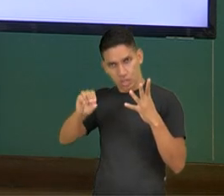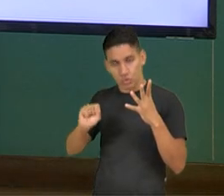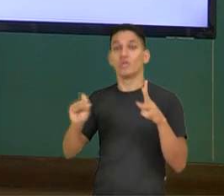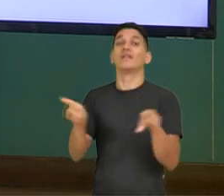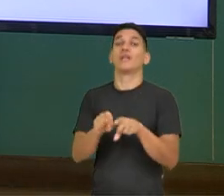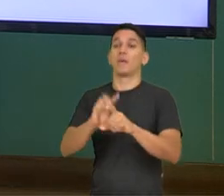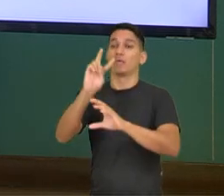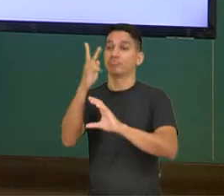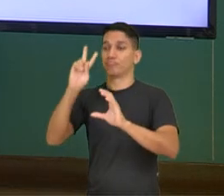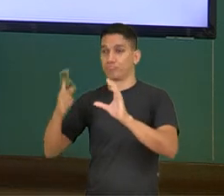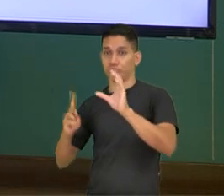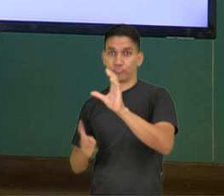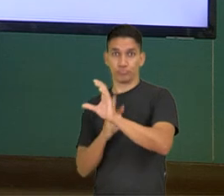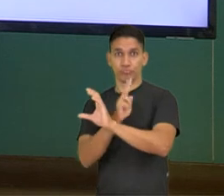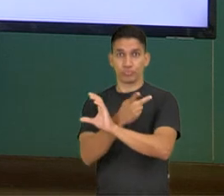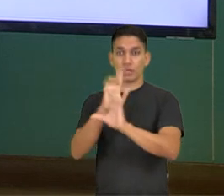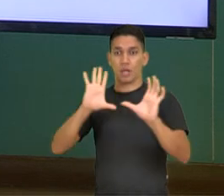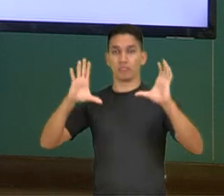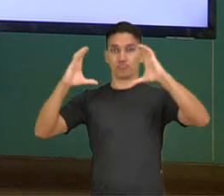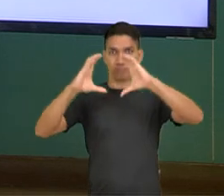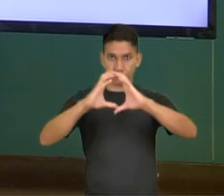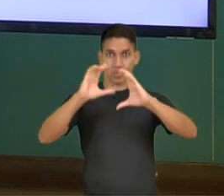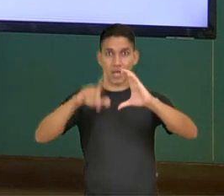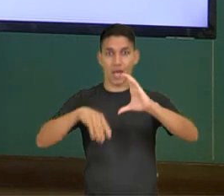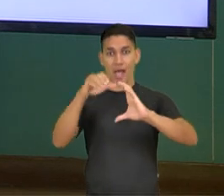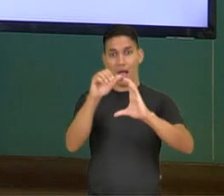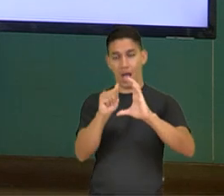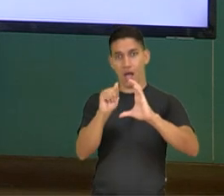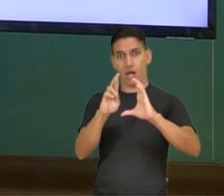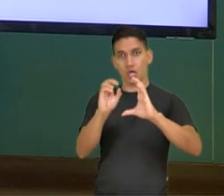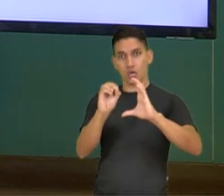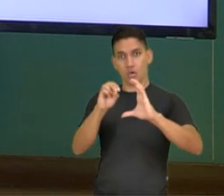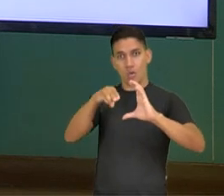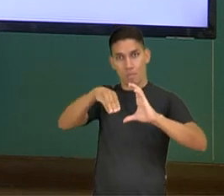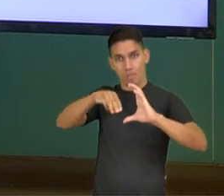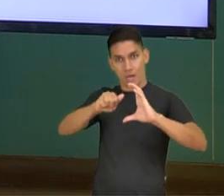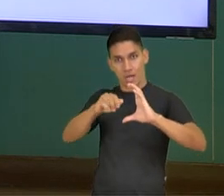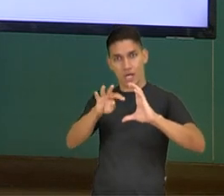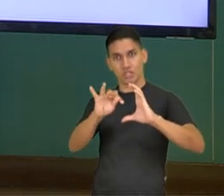cadeias fechadas, que são os aromáticos e os